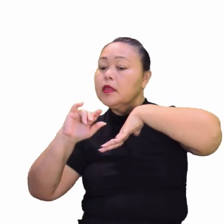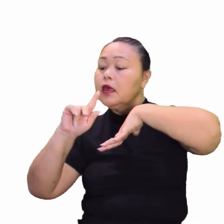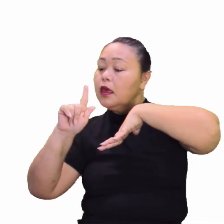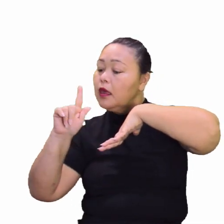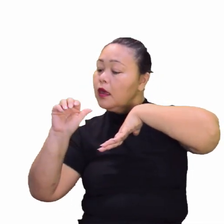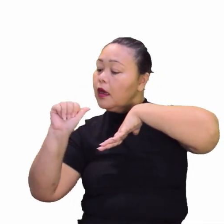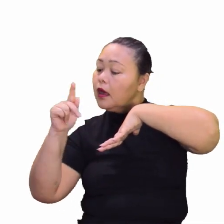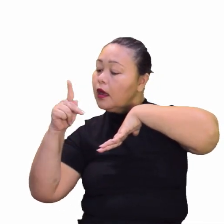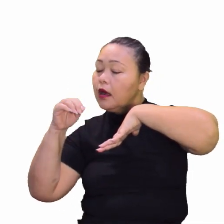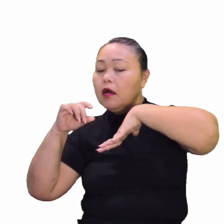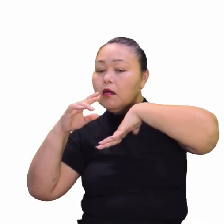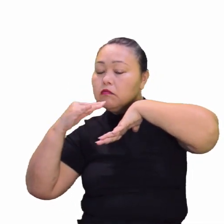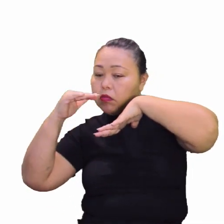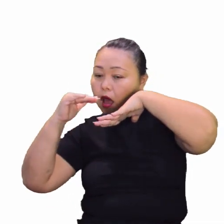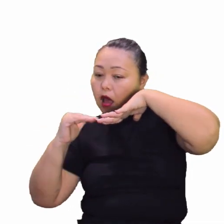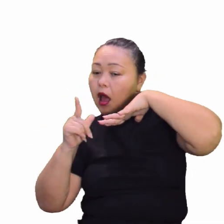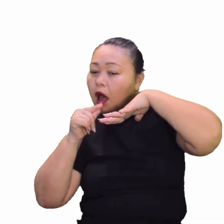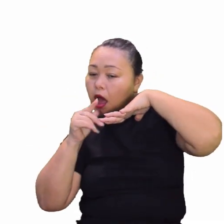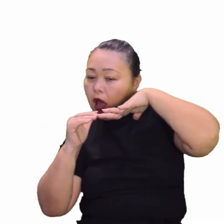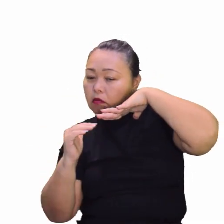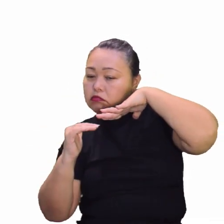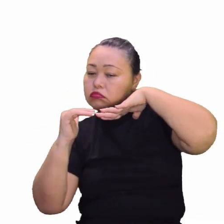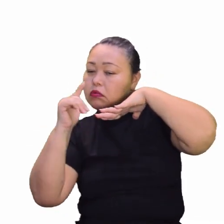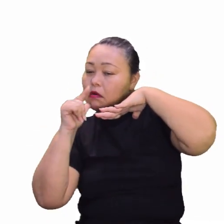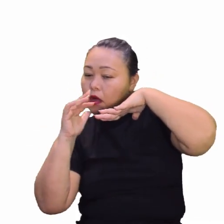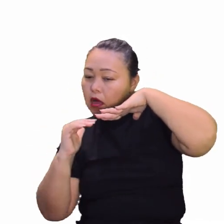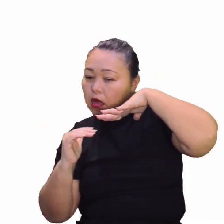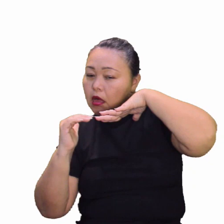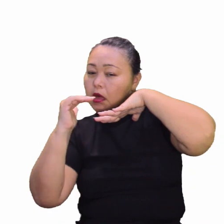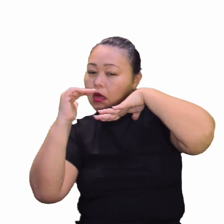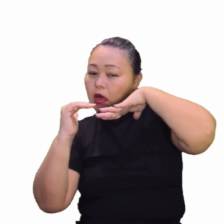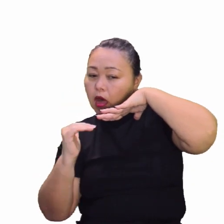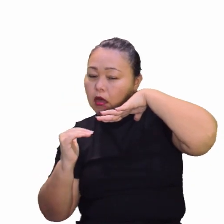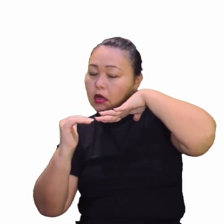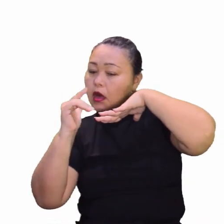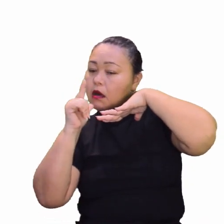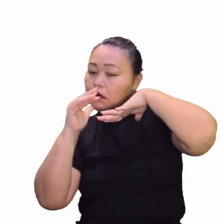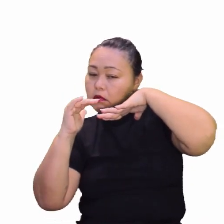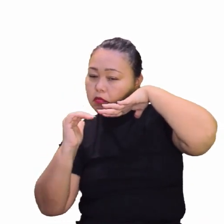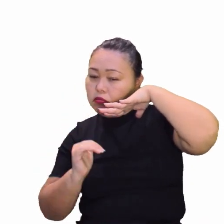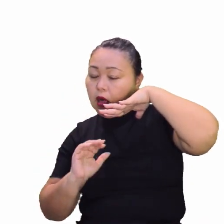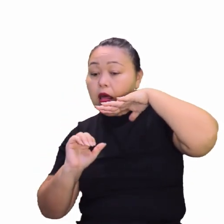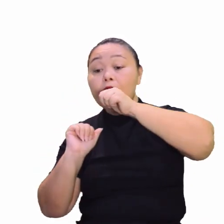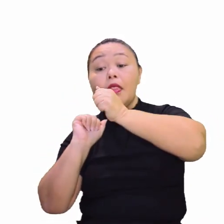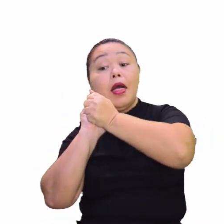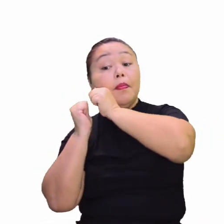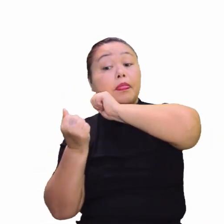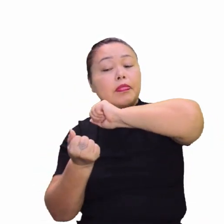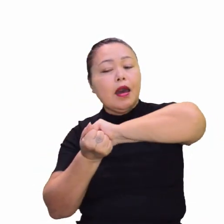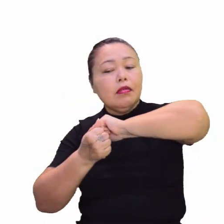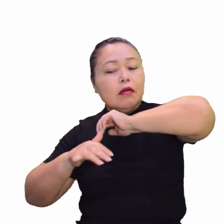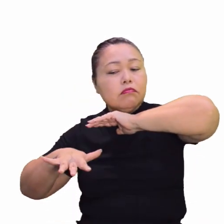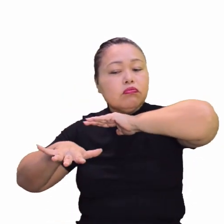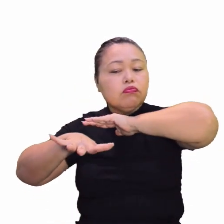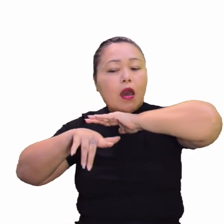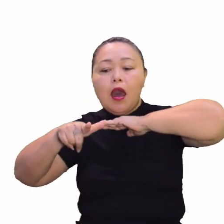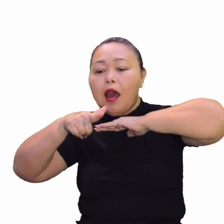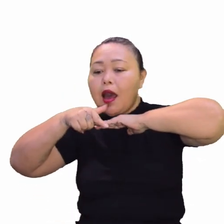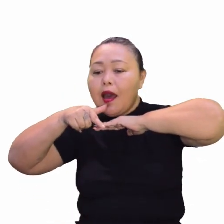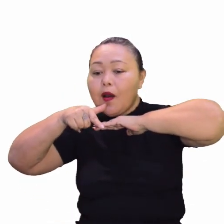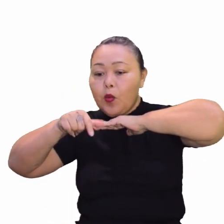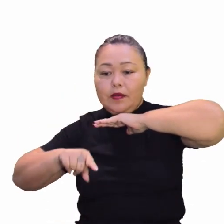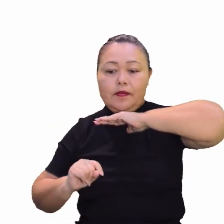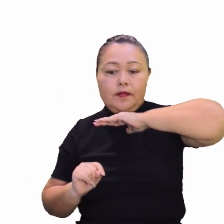permanece inundada o tempo todo, né, professor Jorge? Então, essa espécie já está adaptada à